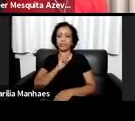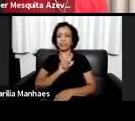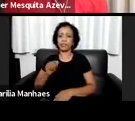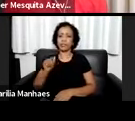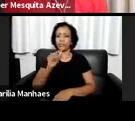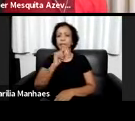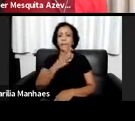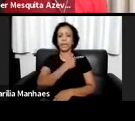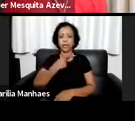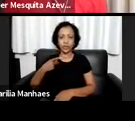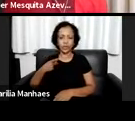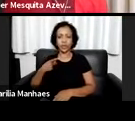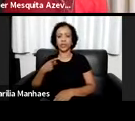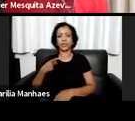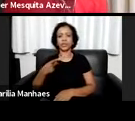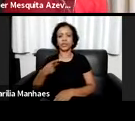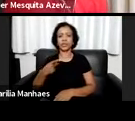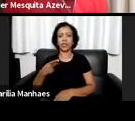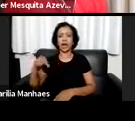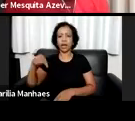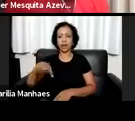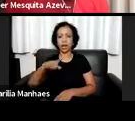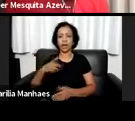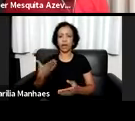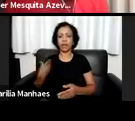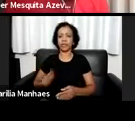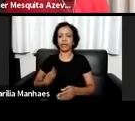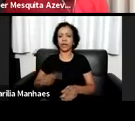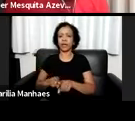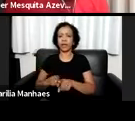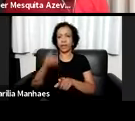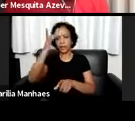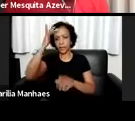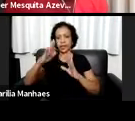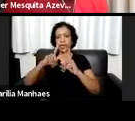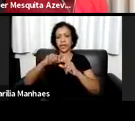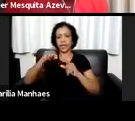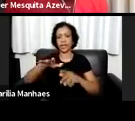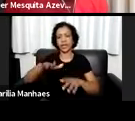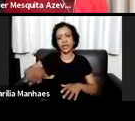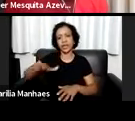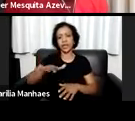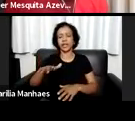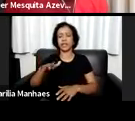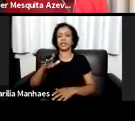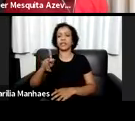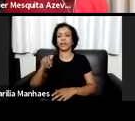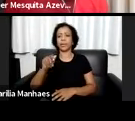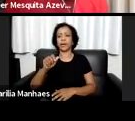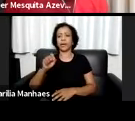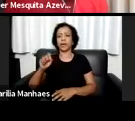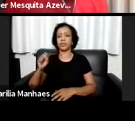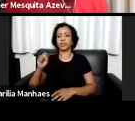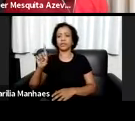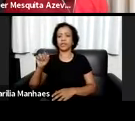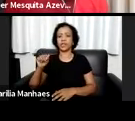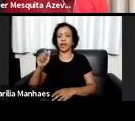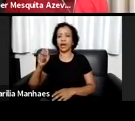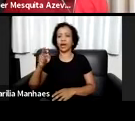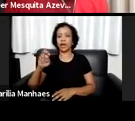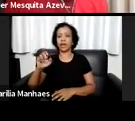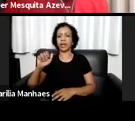também estou vendo aqui que está entrando aqui na nossa página alguns irmãos lá do Passo da Areia, como o Rubens, o Adão, um abraço para